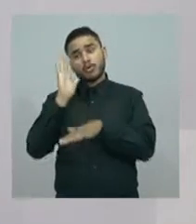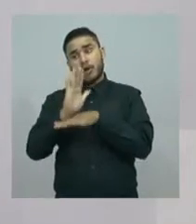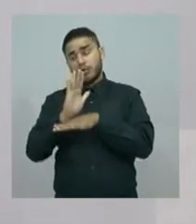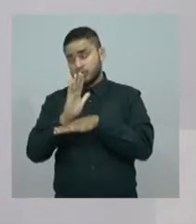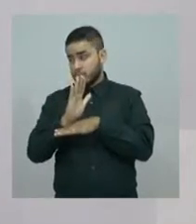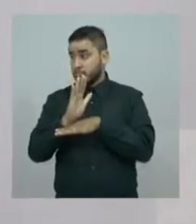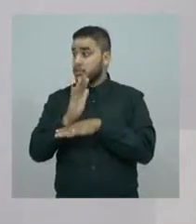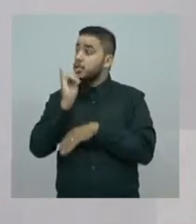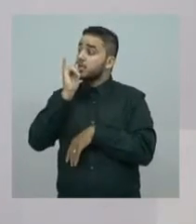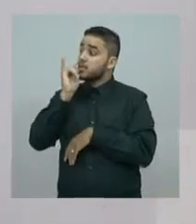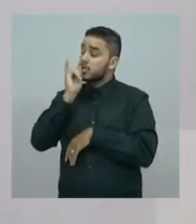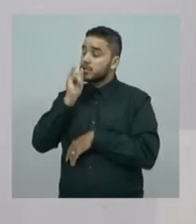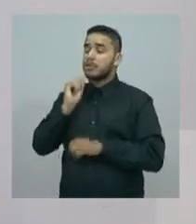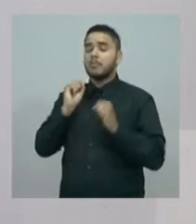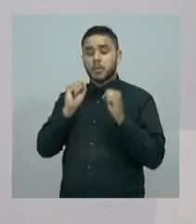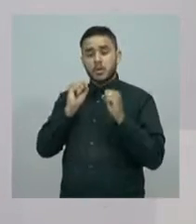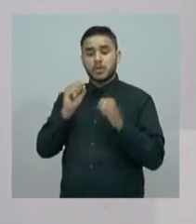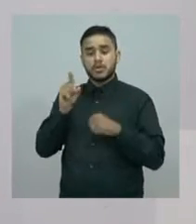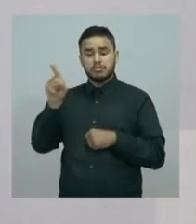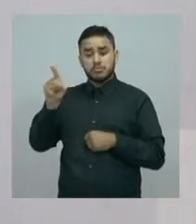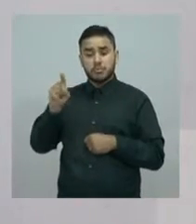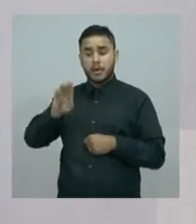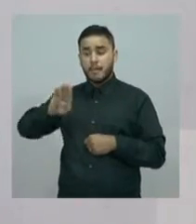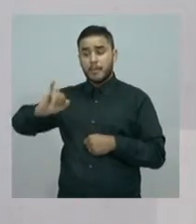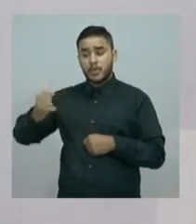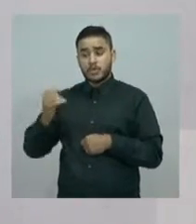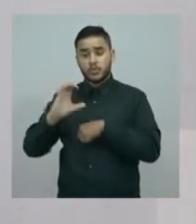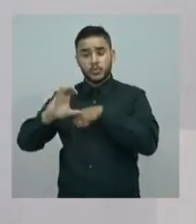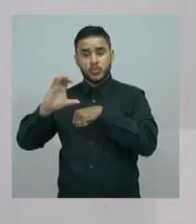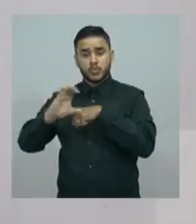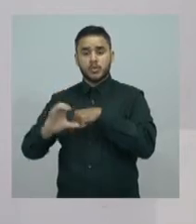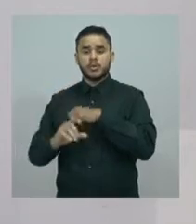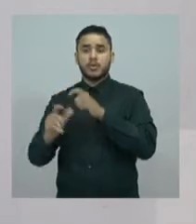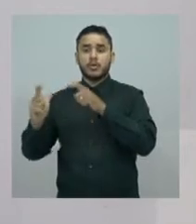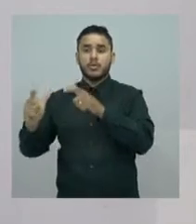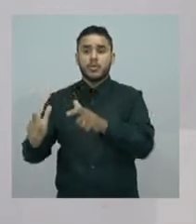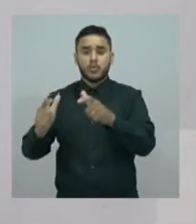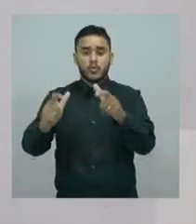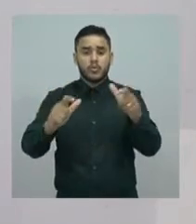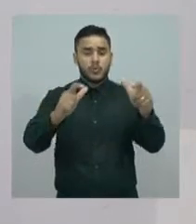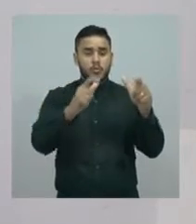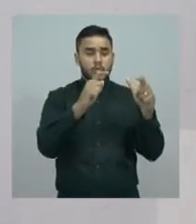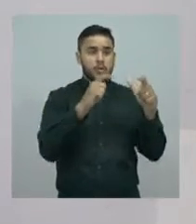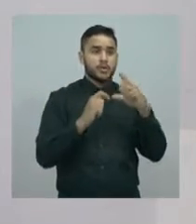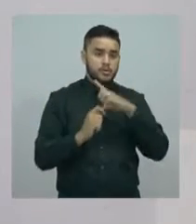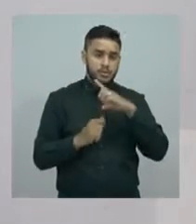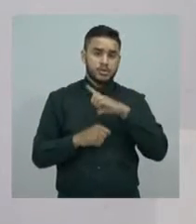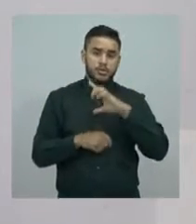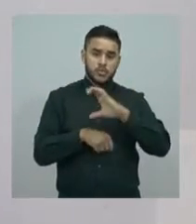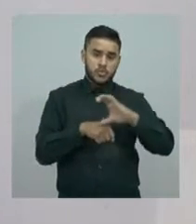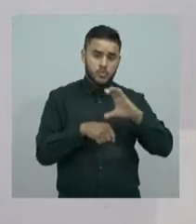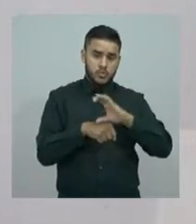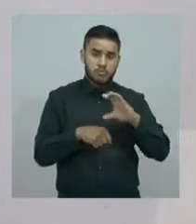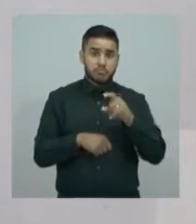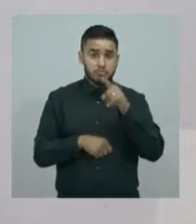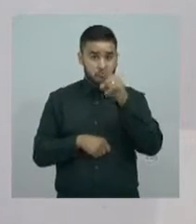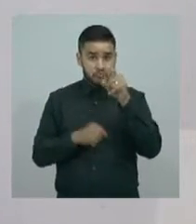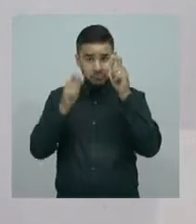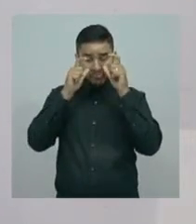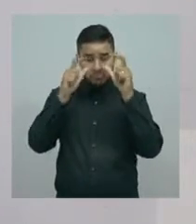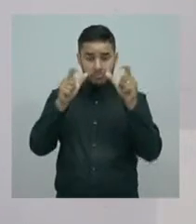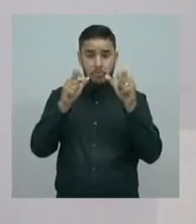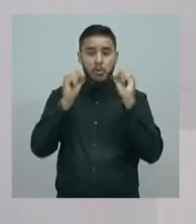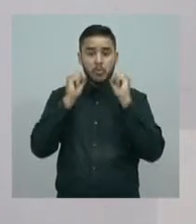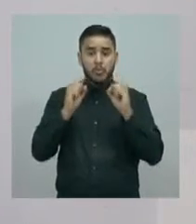Jardim, mas brevemente nós teremos outros cursos em outros bairros. As comunidades que desejarem